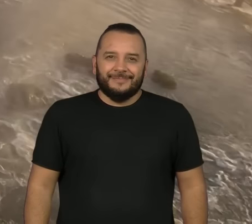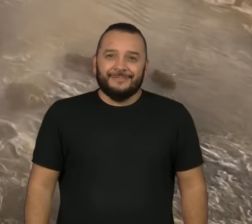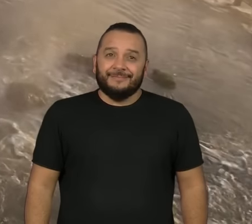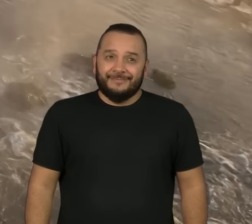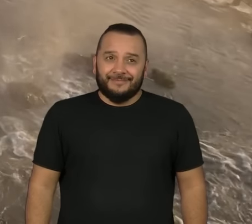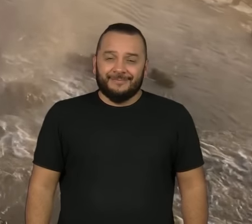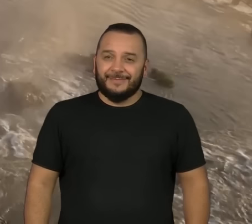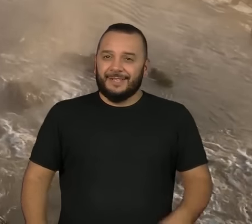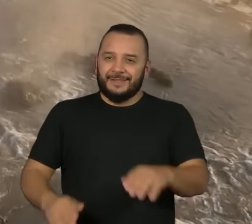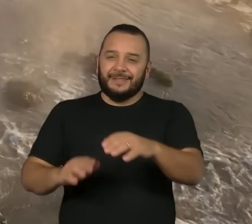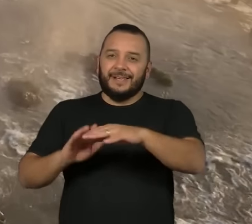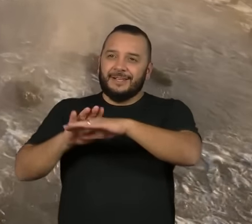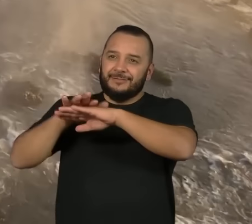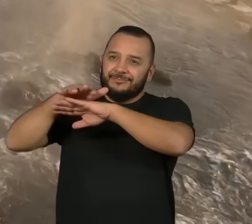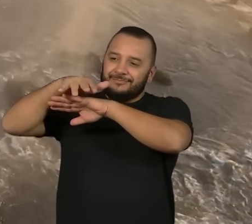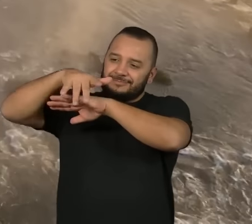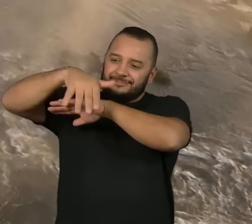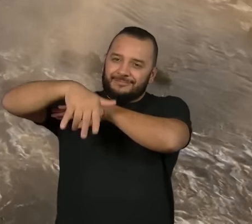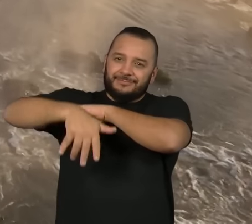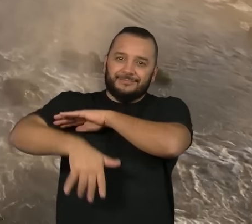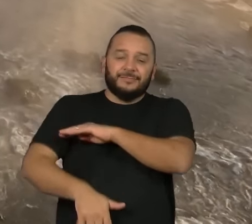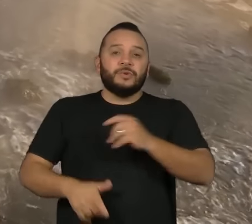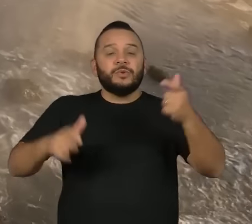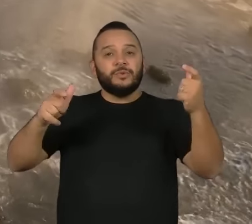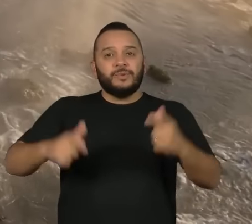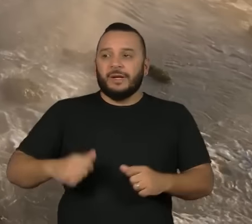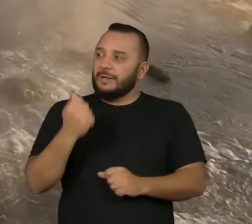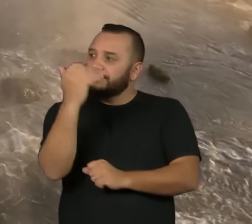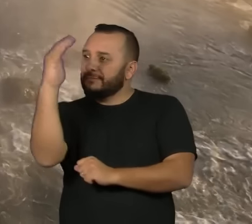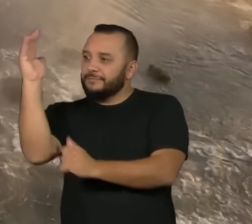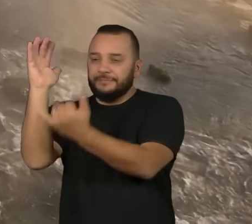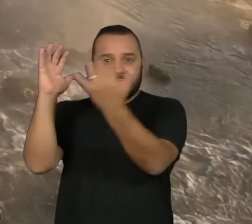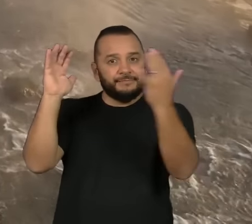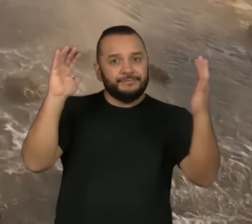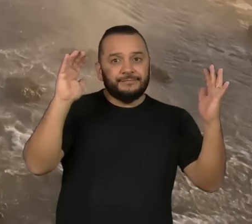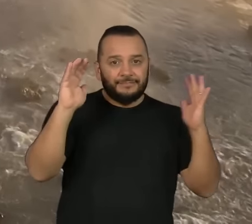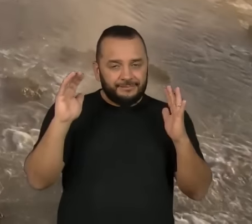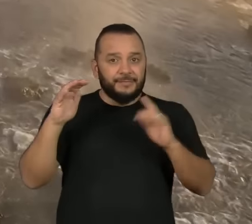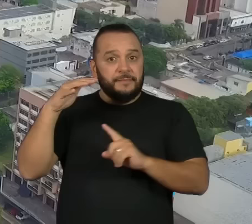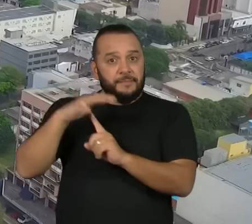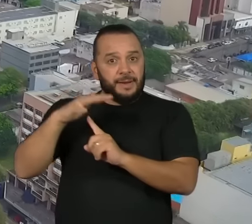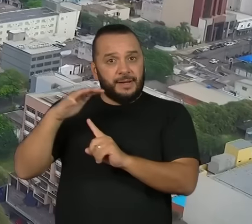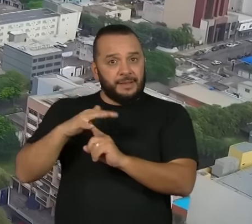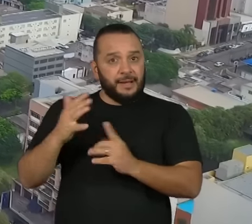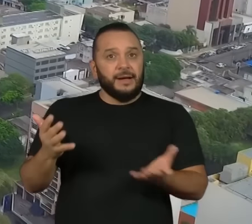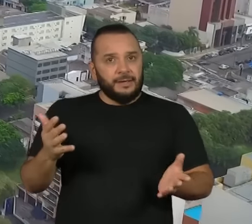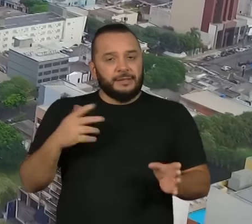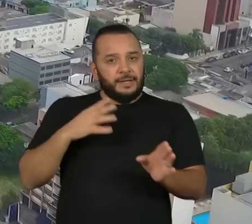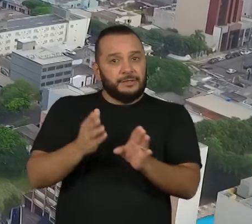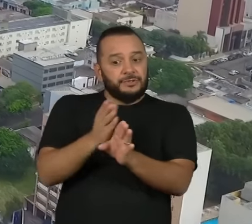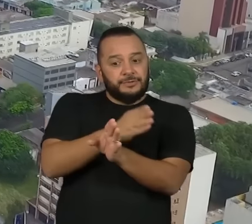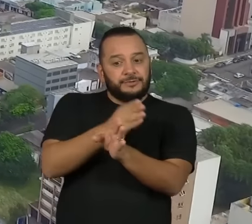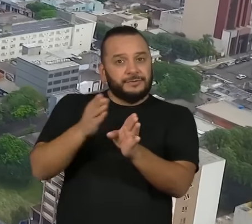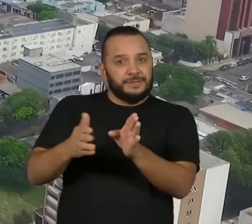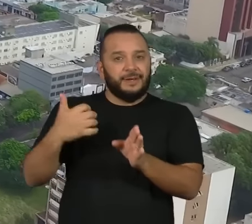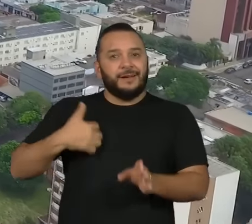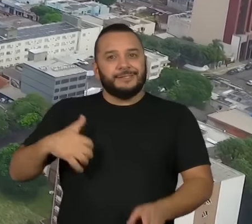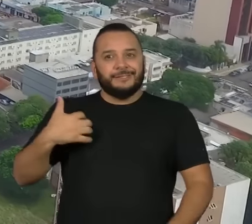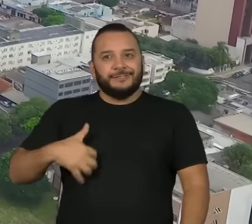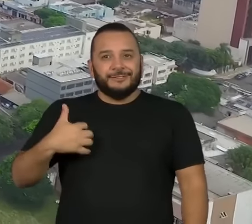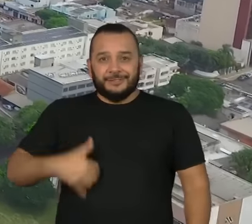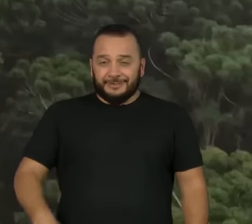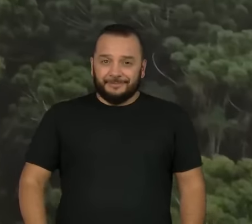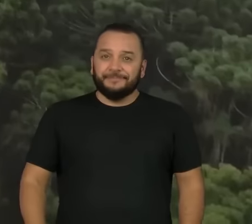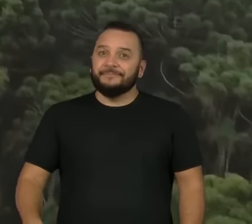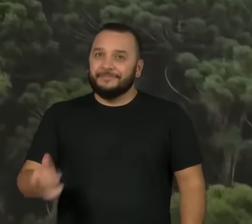As quedas d'água ficam no Parque Nacional do Iguaçu, no extremo oeste do Paraná, na divisa com a Argentina.